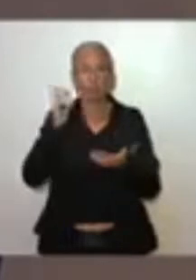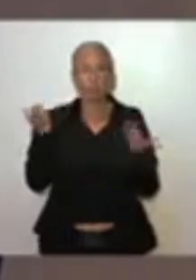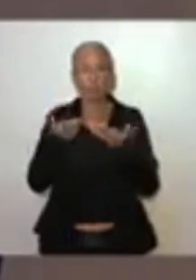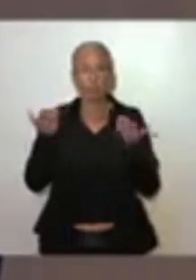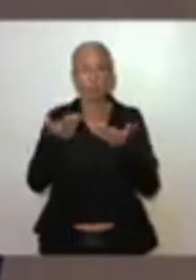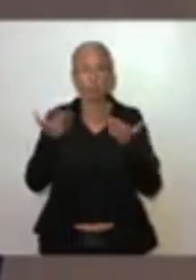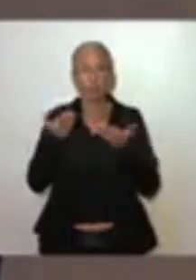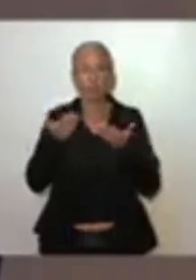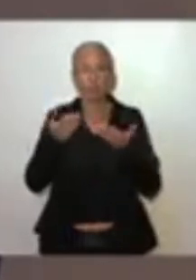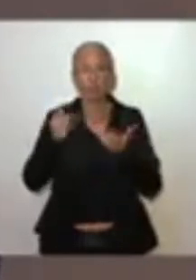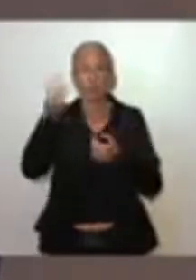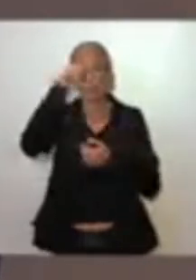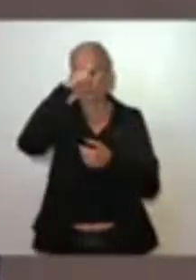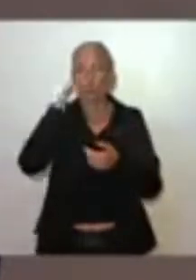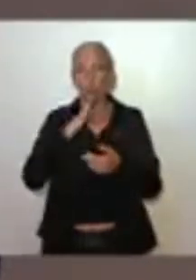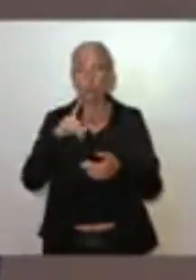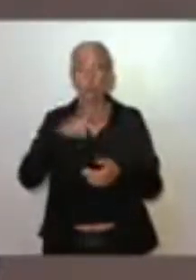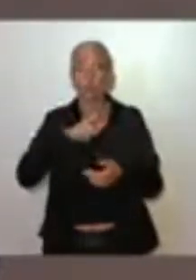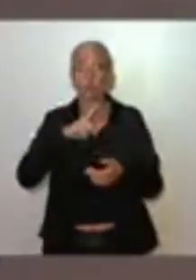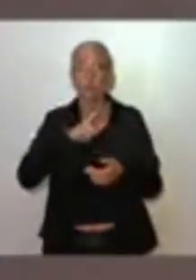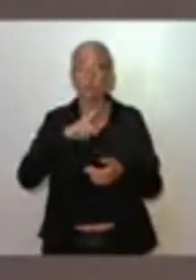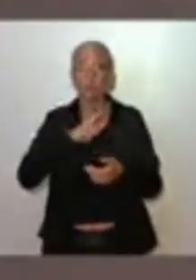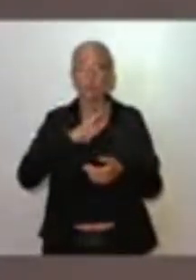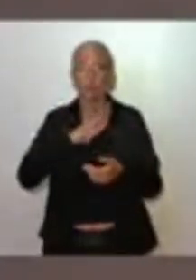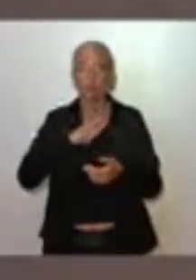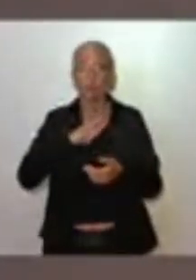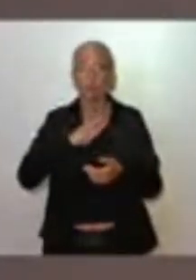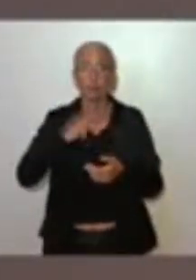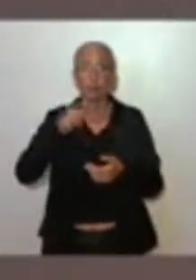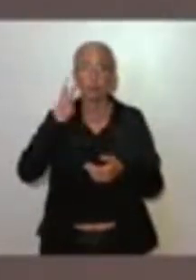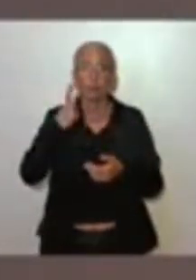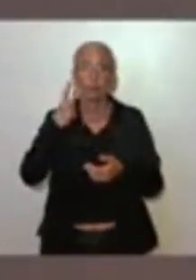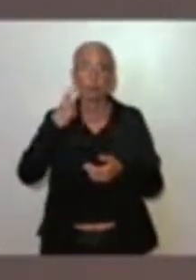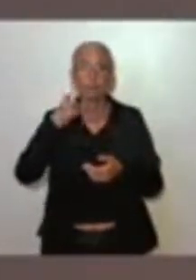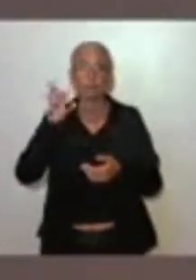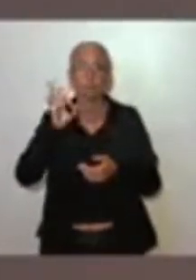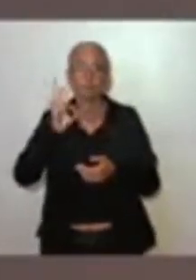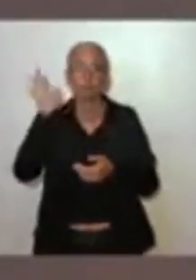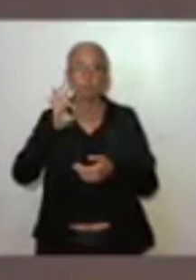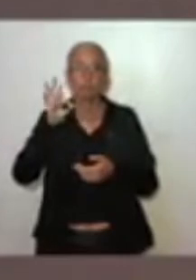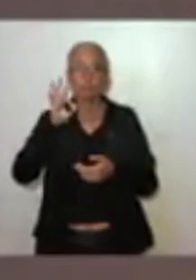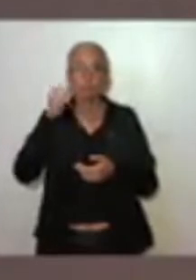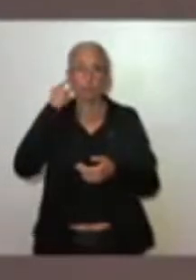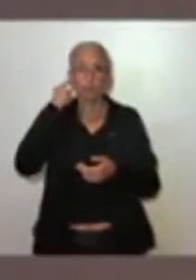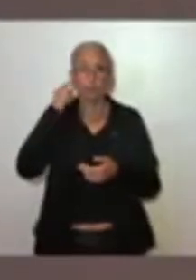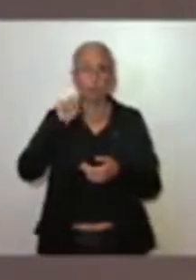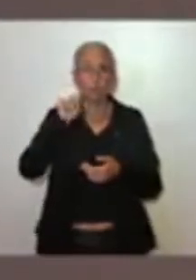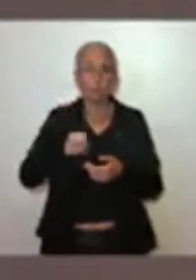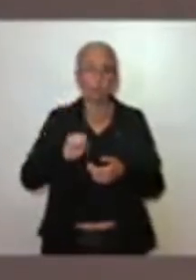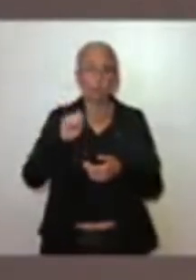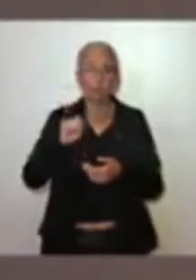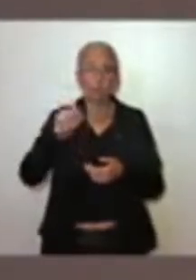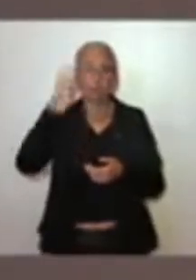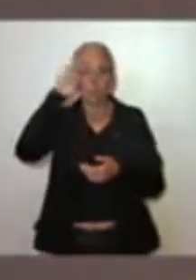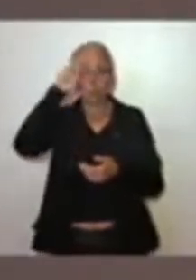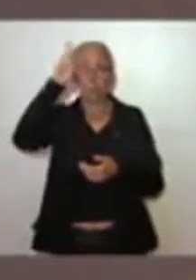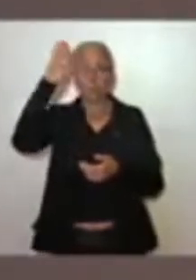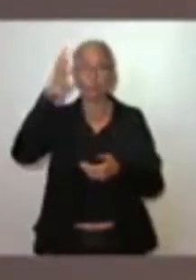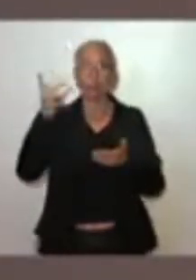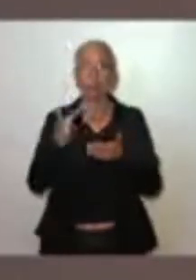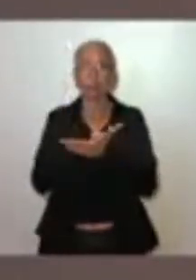o Brasil tem um terço do PIB per capita da Coreia do Sul e a principal causa